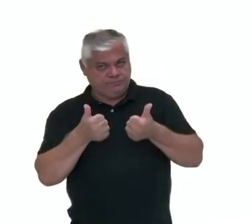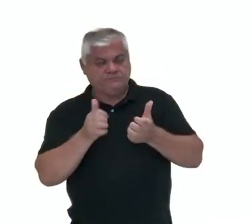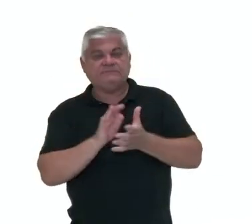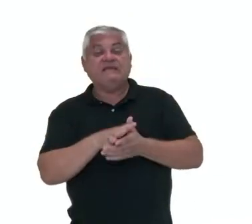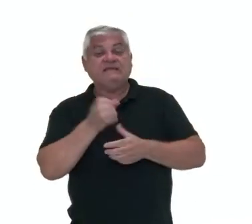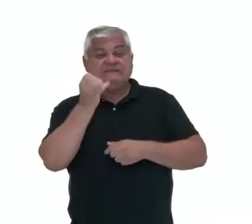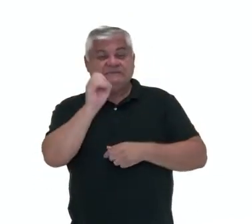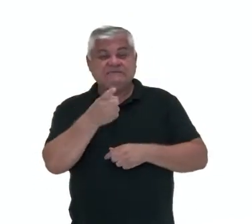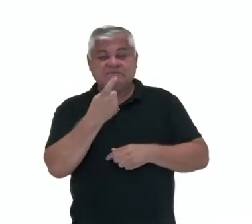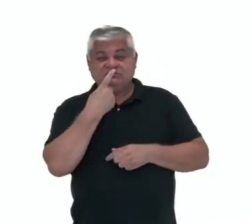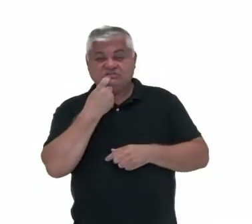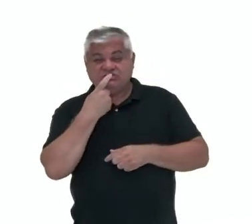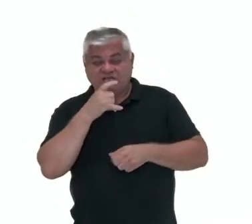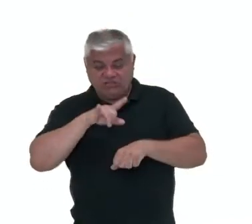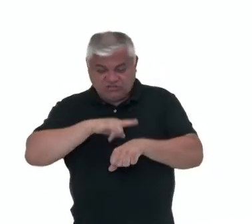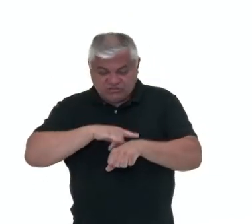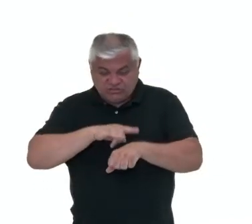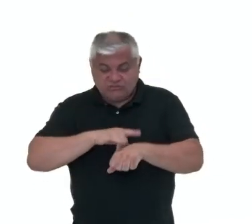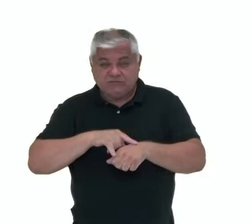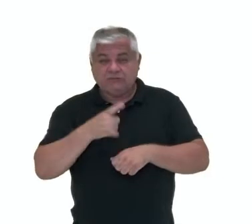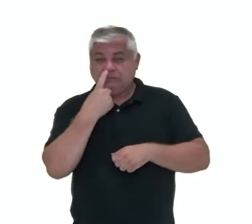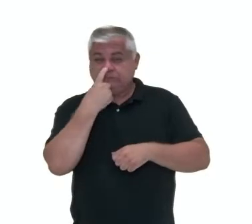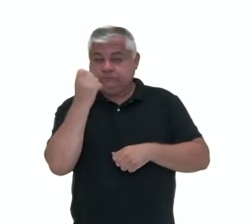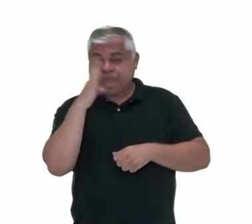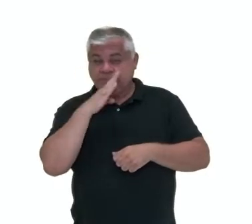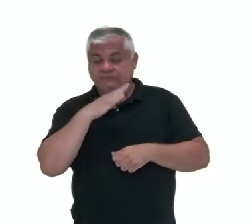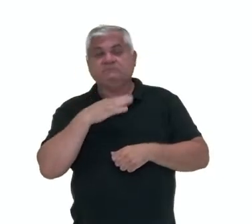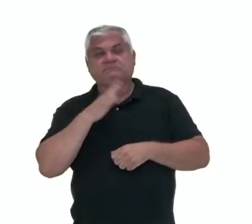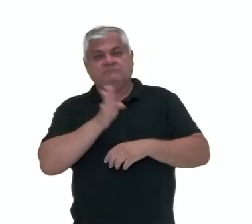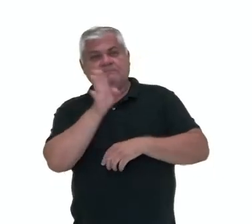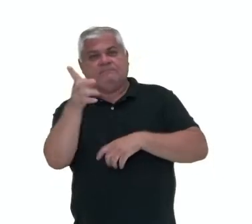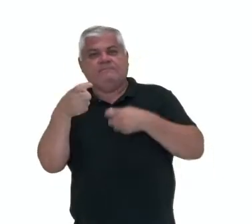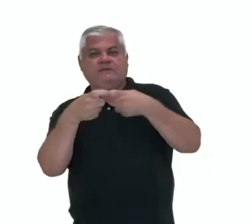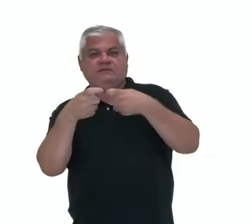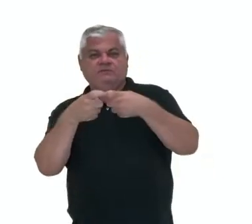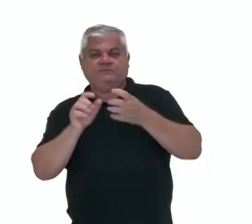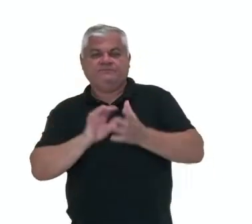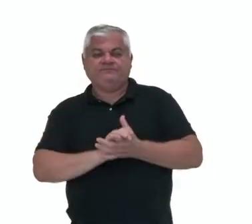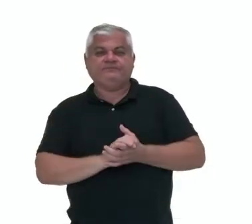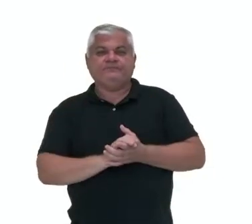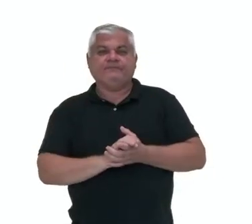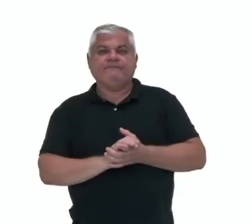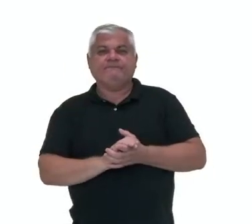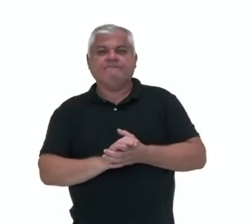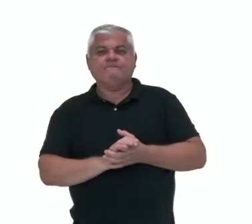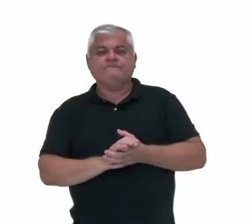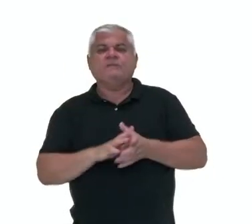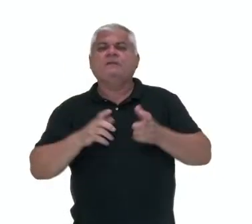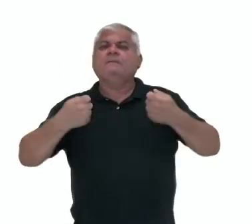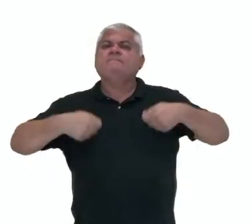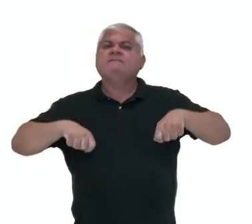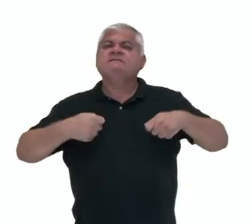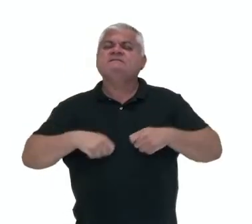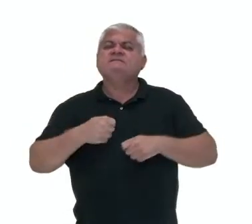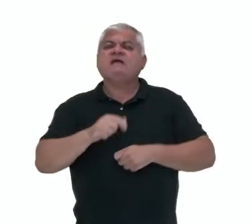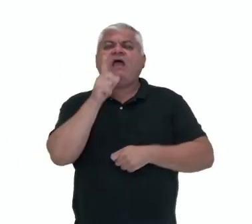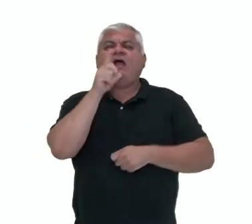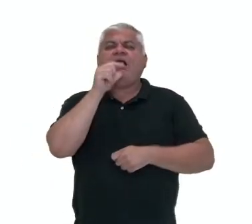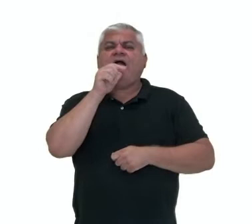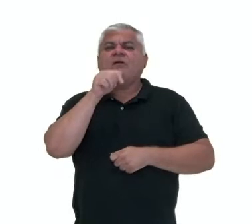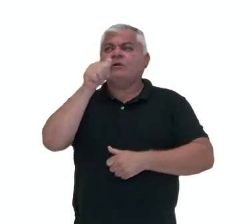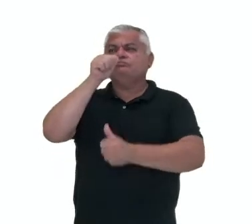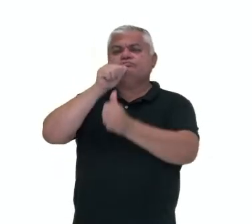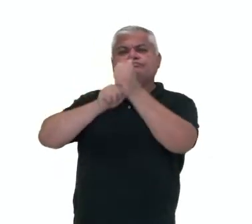tiver sangue, tiver algum odor, tem que procurar o médico. Então, o que está acontecendo aqui? Por que a gente precisa se hidratar?